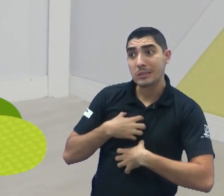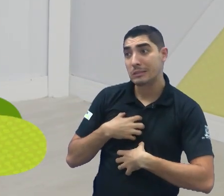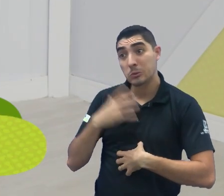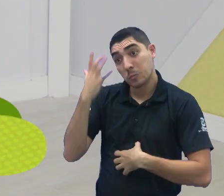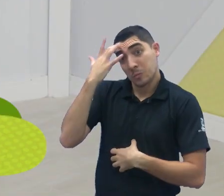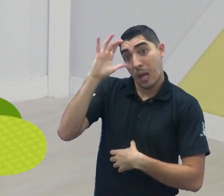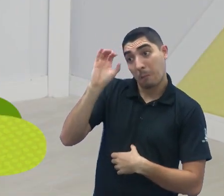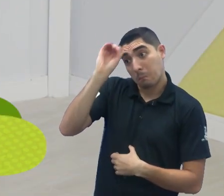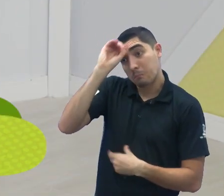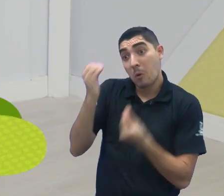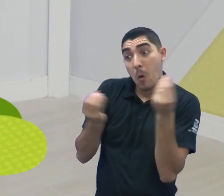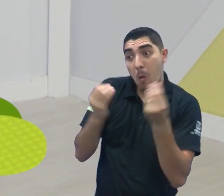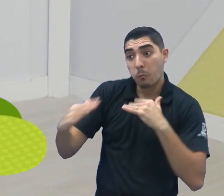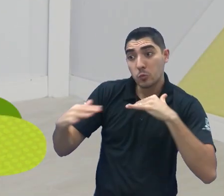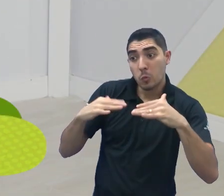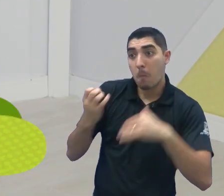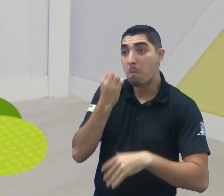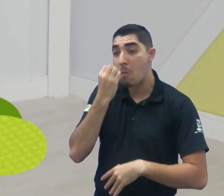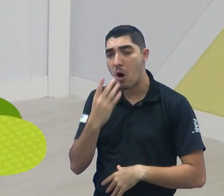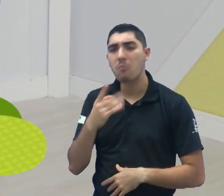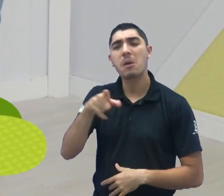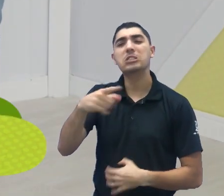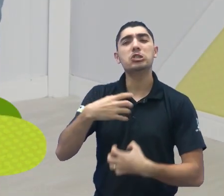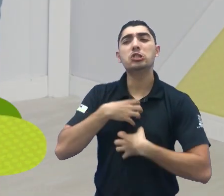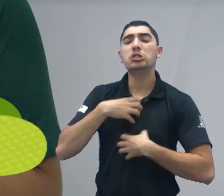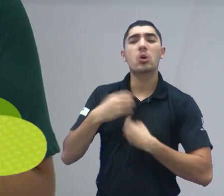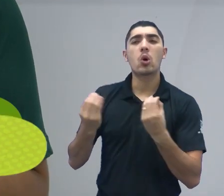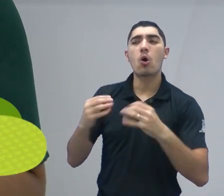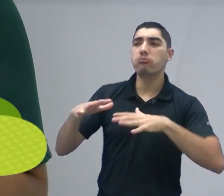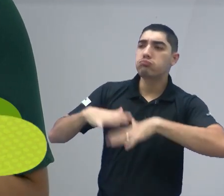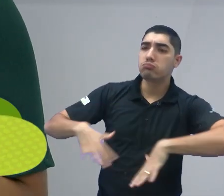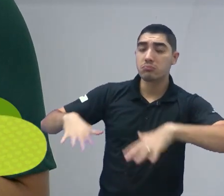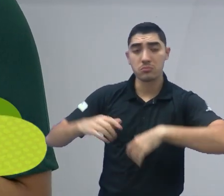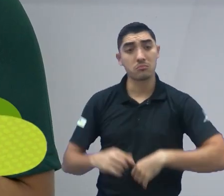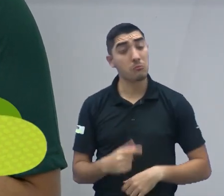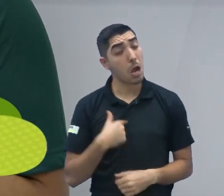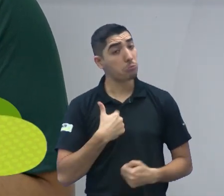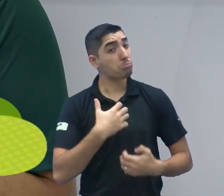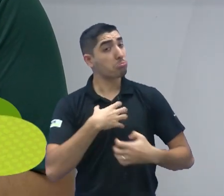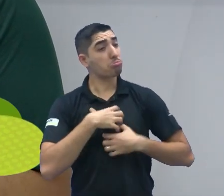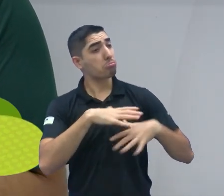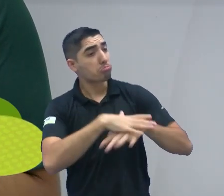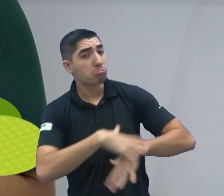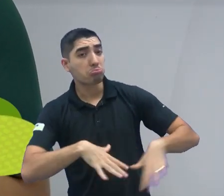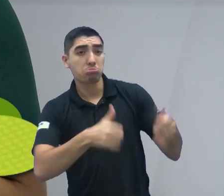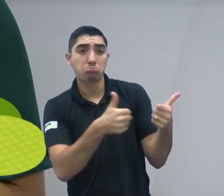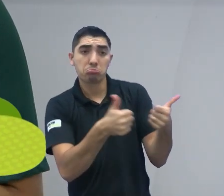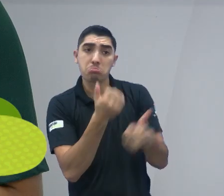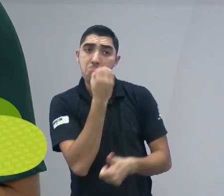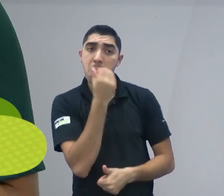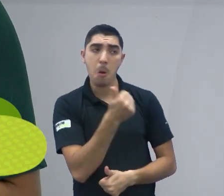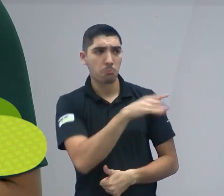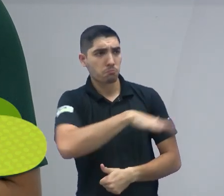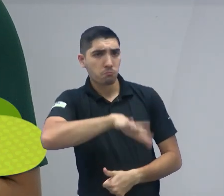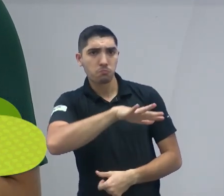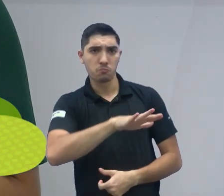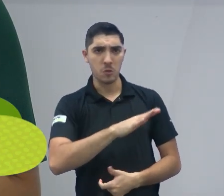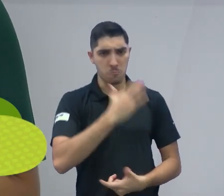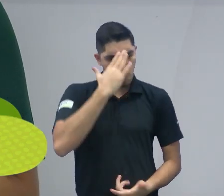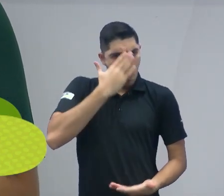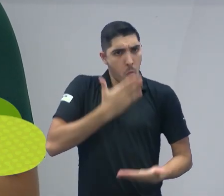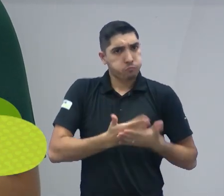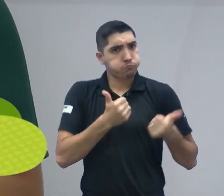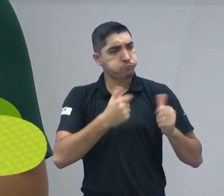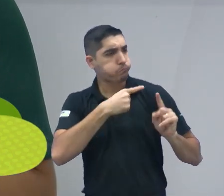um dos dois lados. Mas o clima, o que você sentiu por lá, João? O clima tá bom, Vieira. O pessoal parece estar bem confiante, né? Muitos jogadores